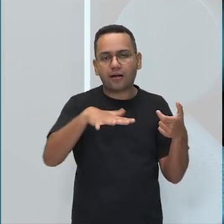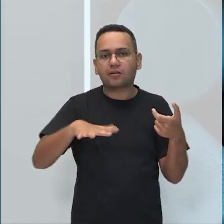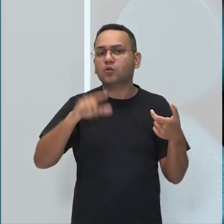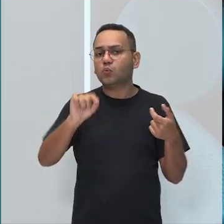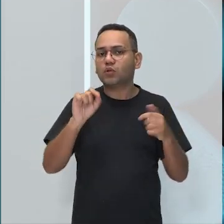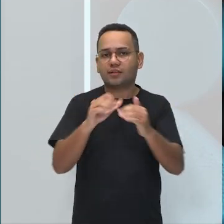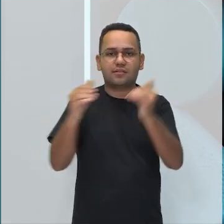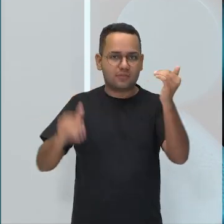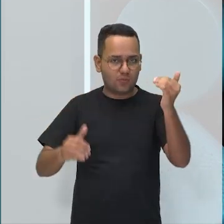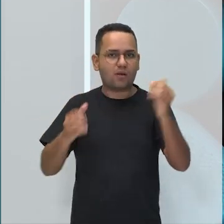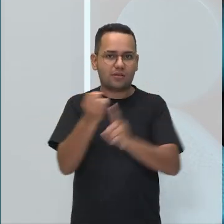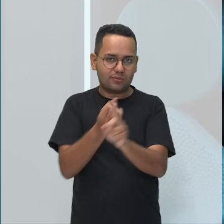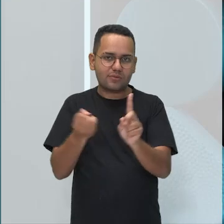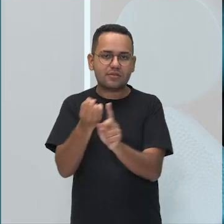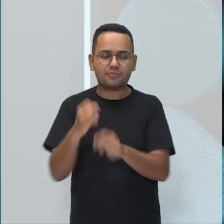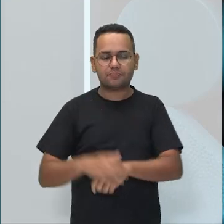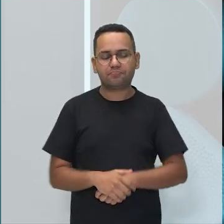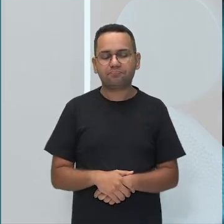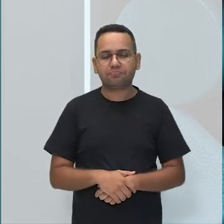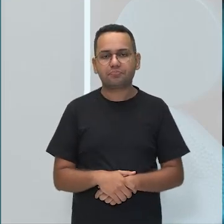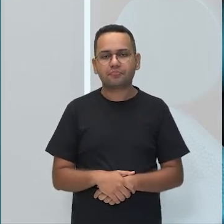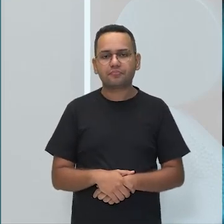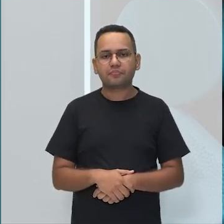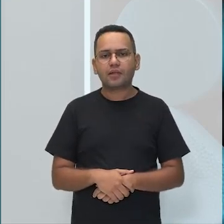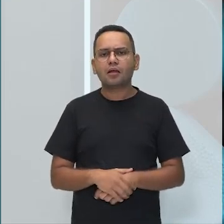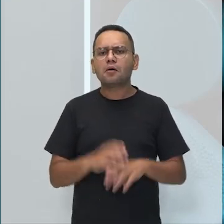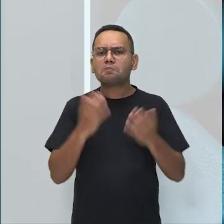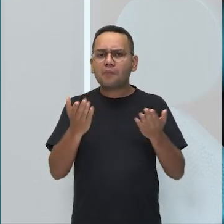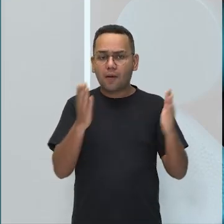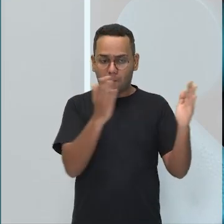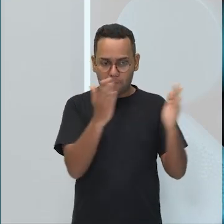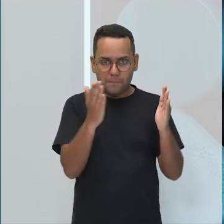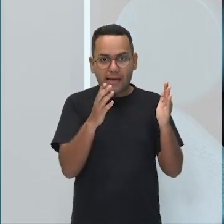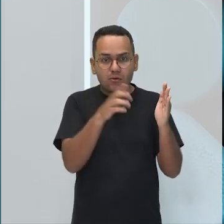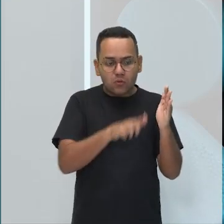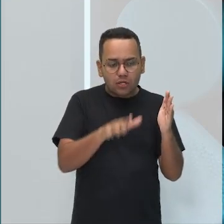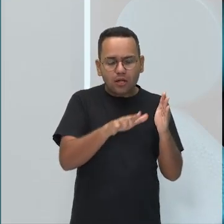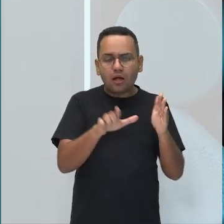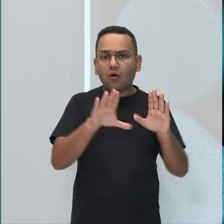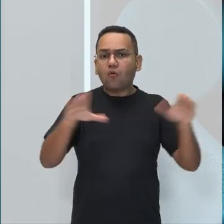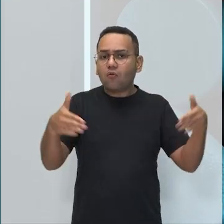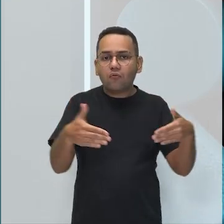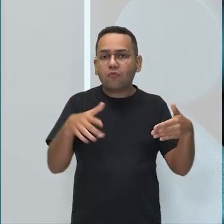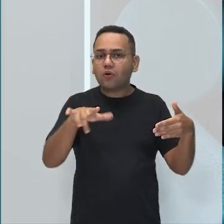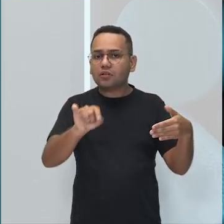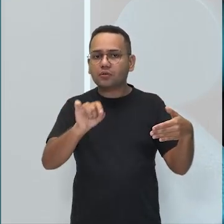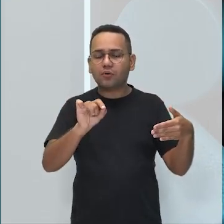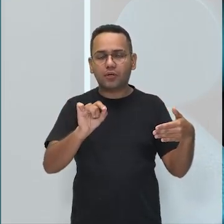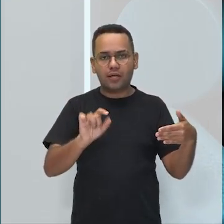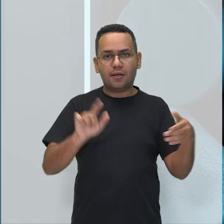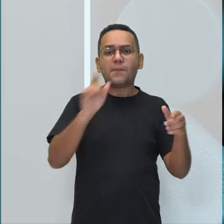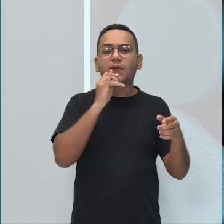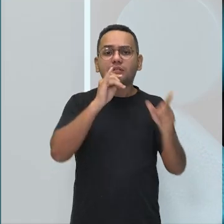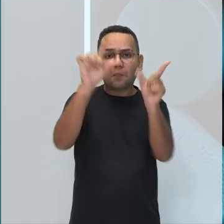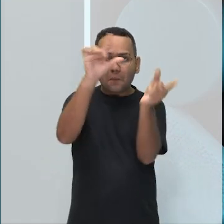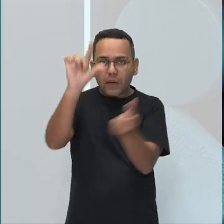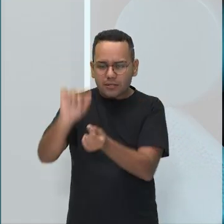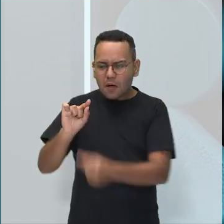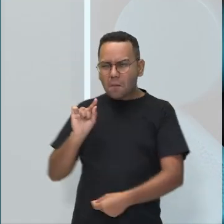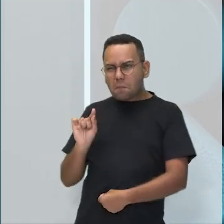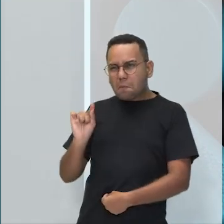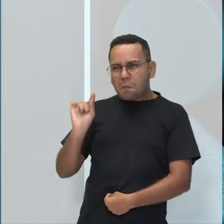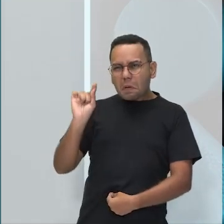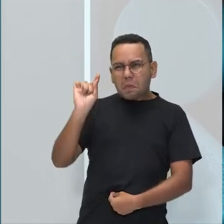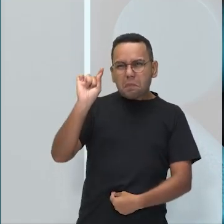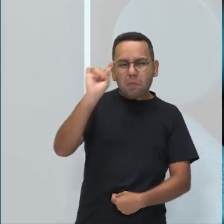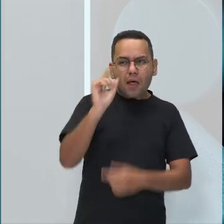modernismo busca a desigualdade olhando para as particularidades das regiões do nosso país, das regiões, ou